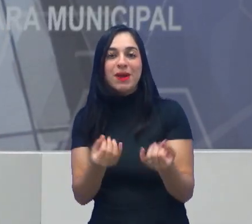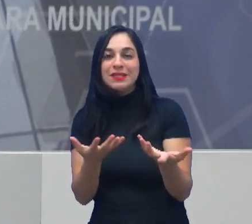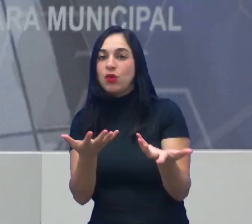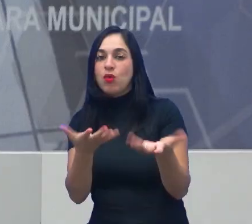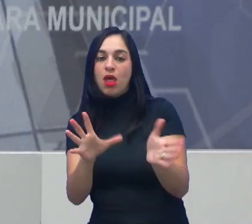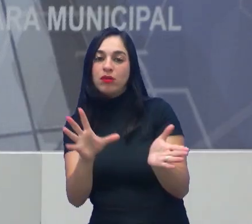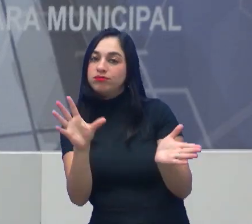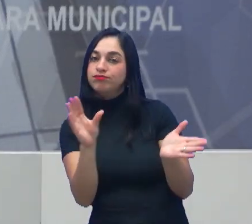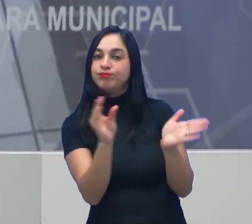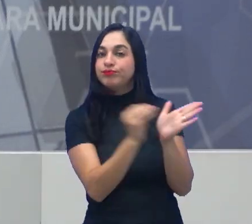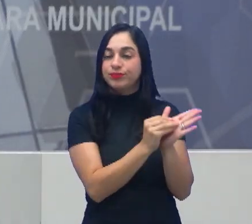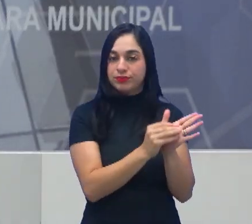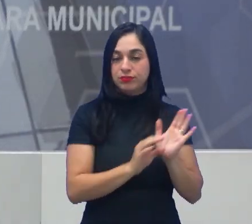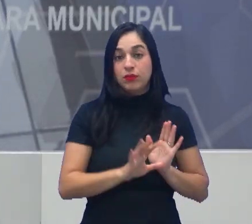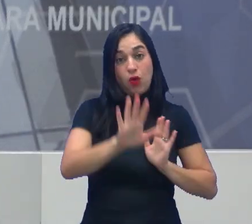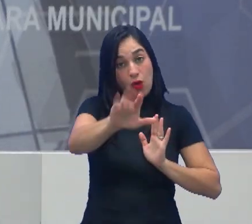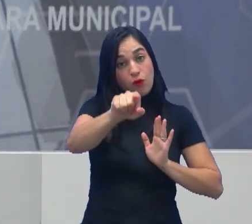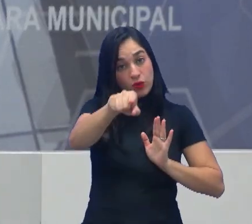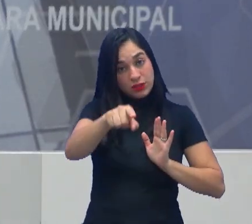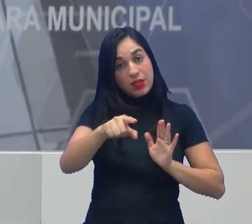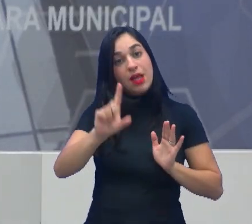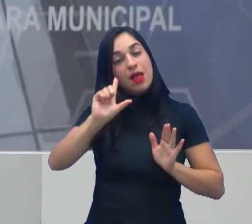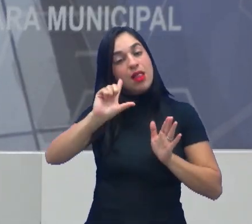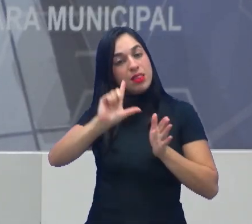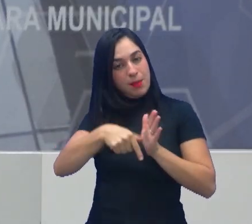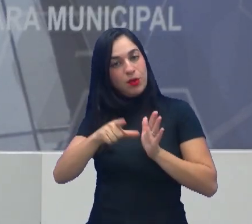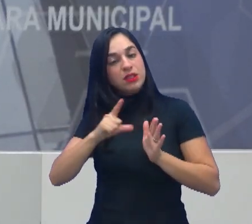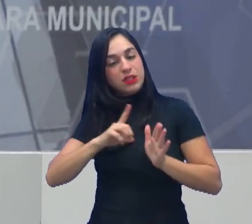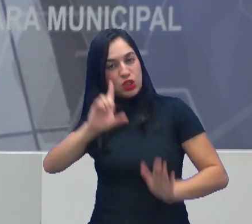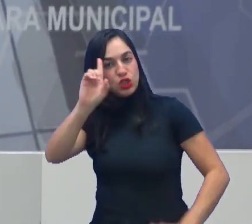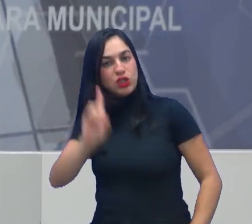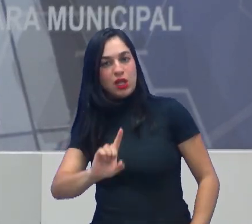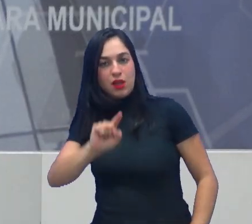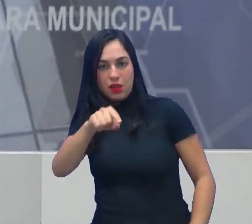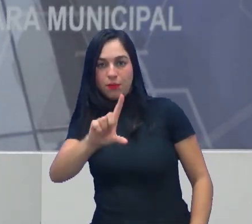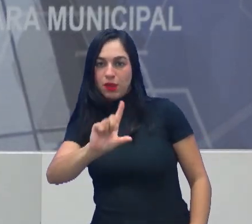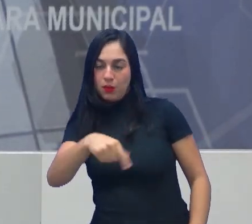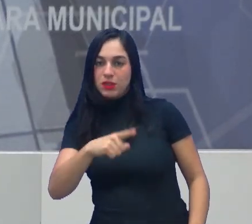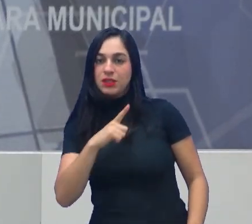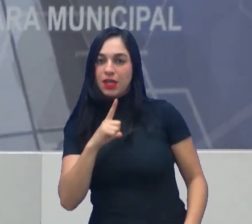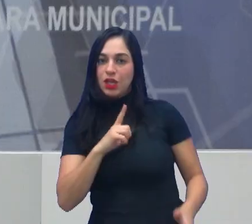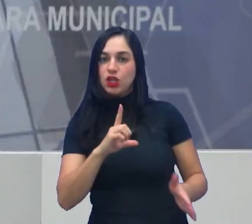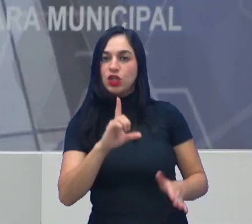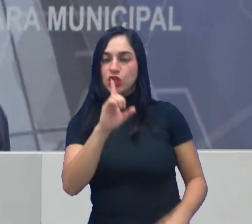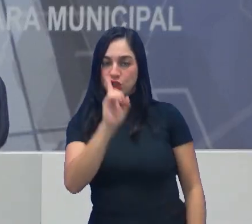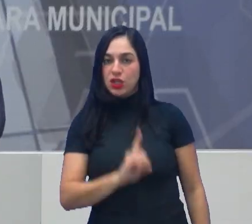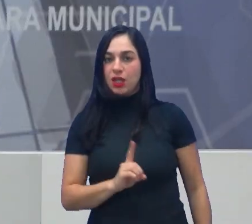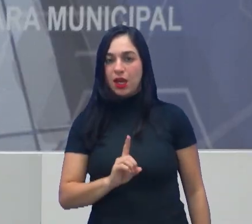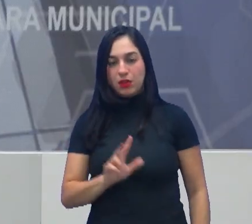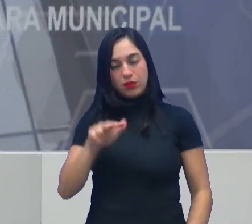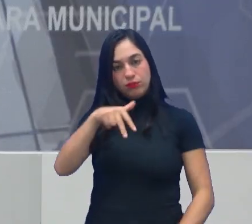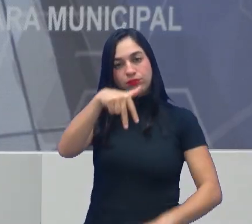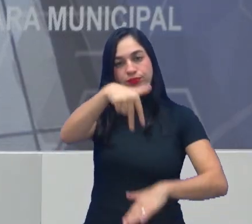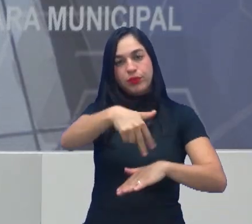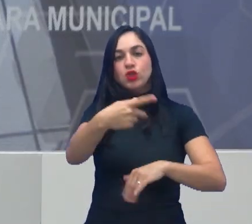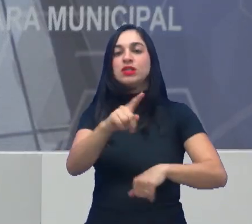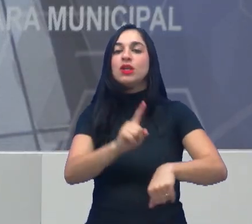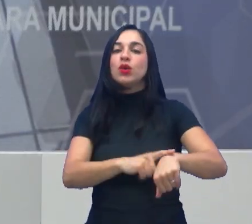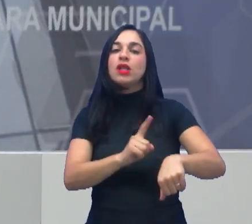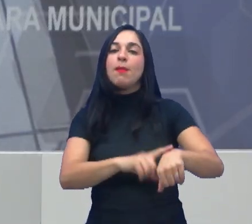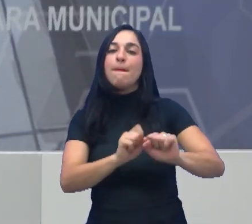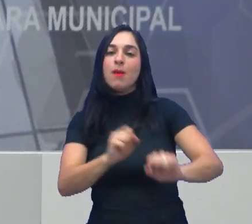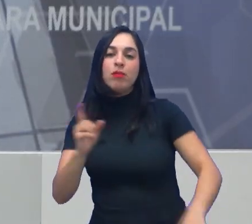tem direito à tribuna. A senhora tem direito à tribuna. Use no seu momento. Use no seu